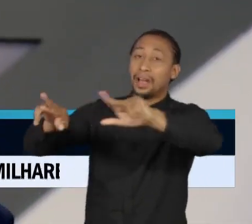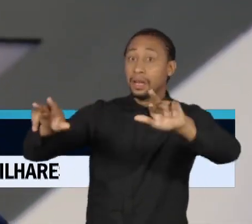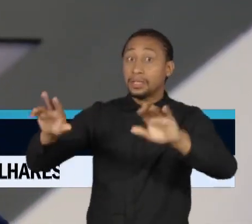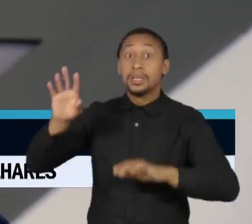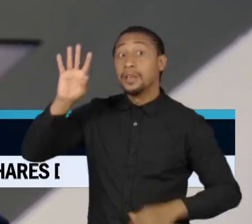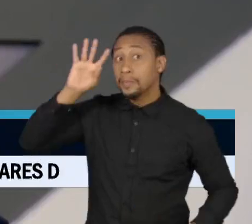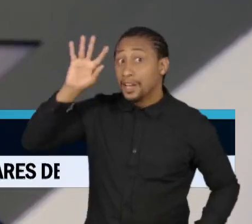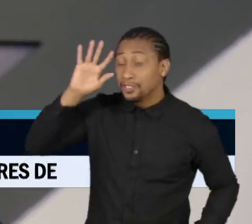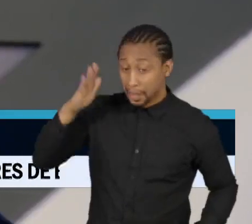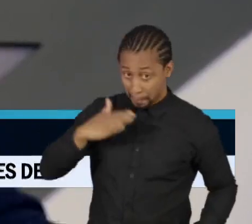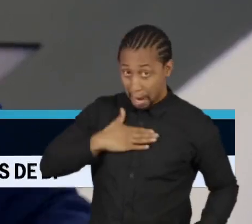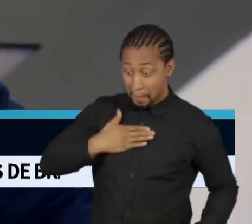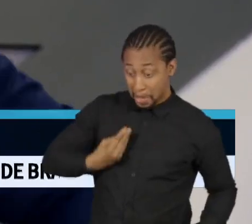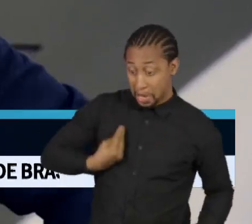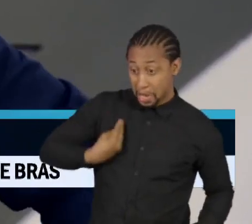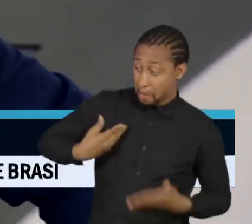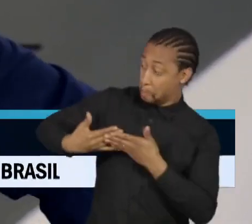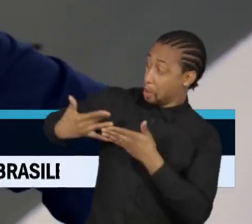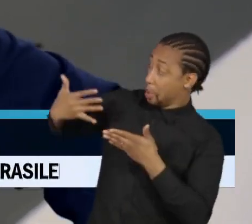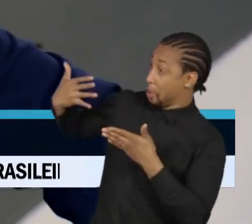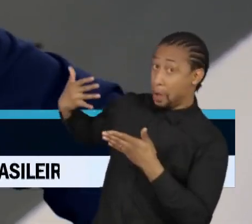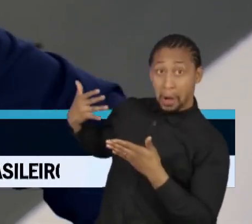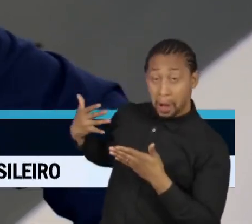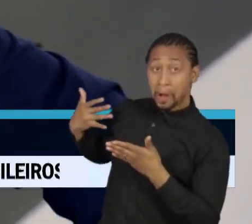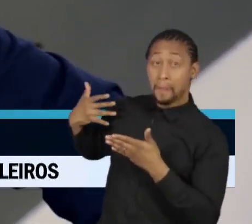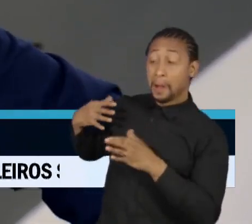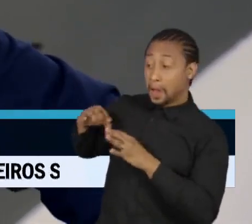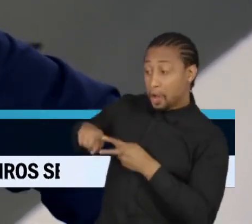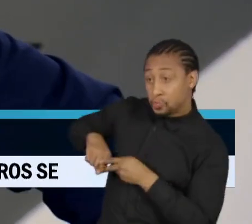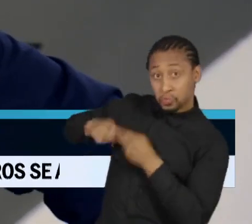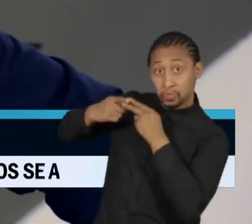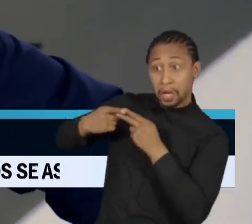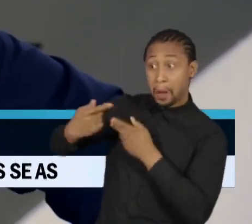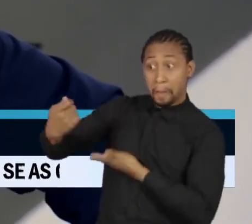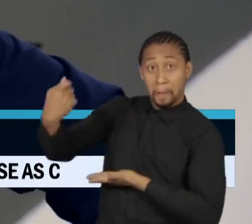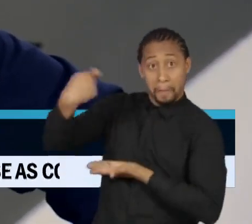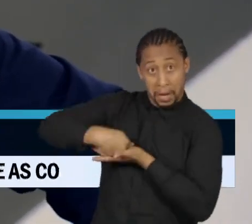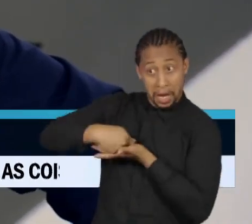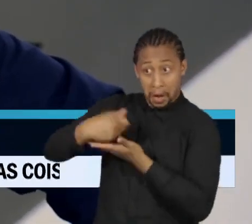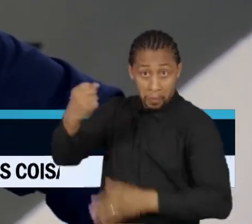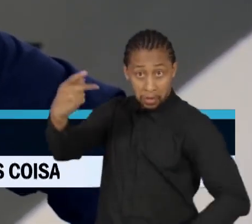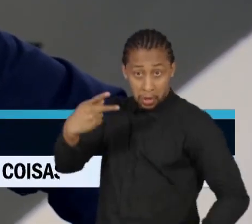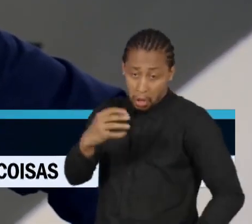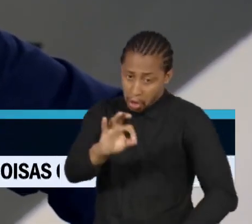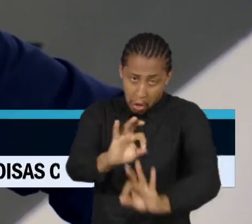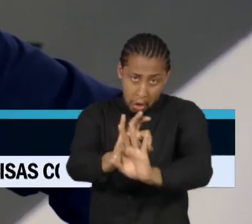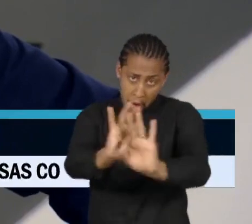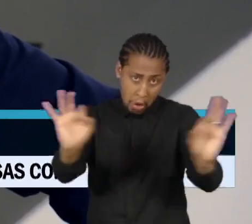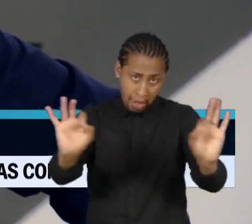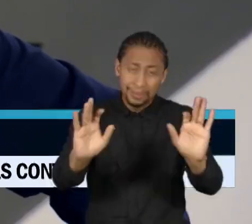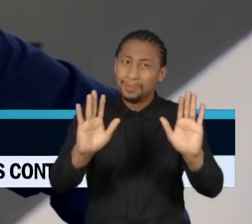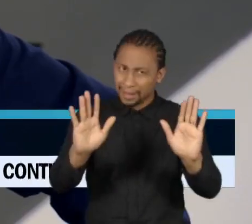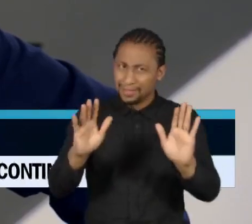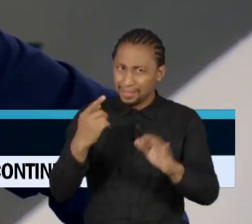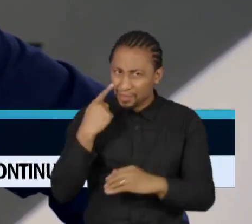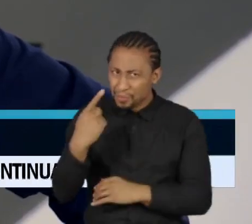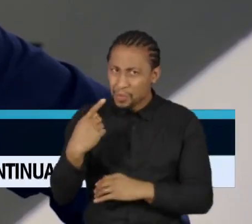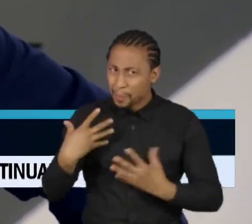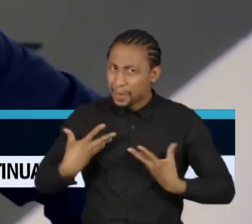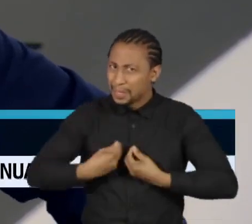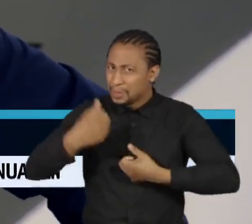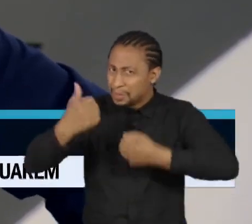vai ser bom. Agora, vai ser bom para o Brasil? O resumo do que o ministro, o nobre ministro falou ali é que